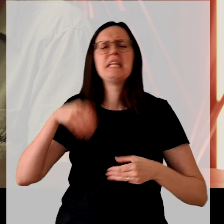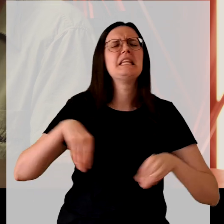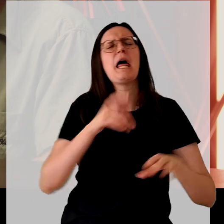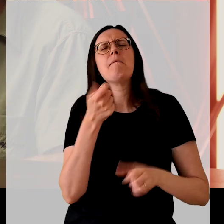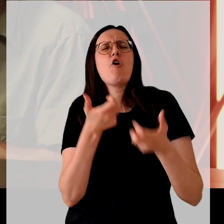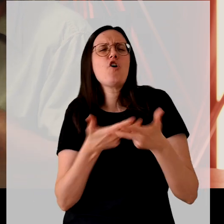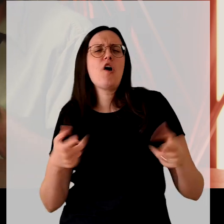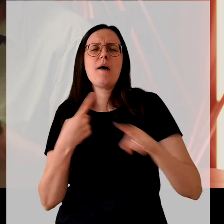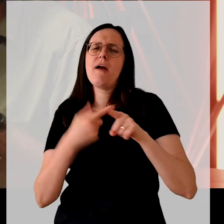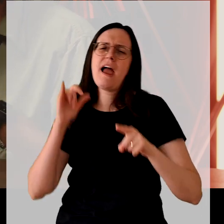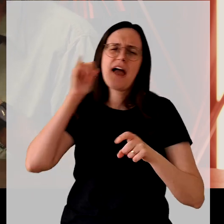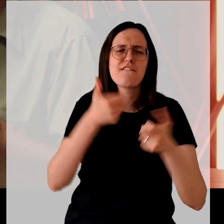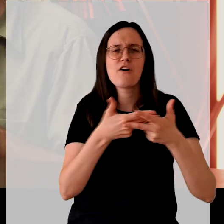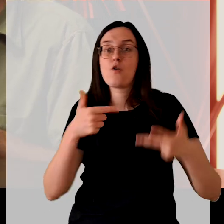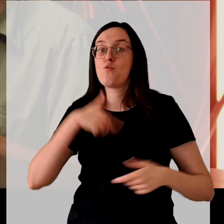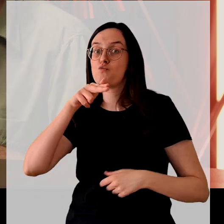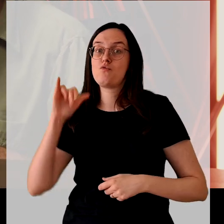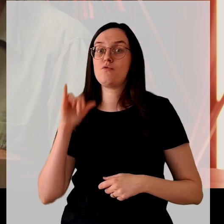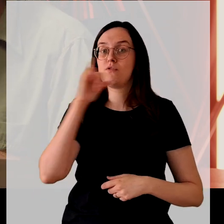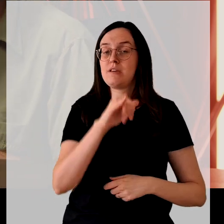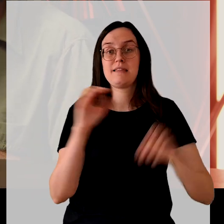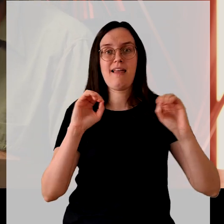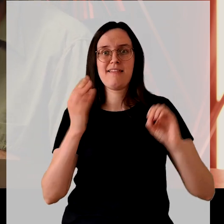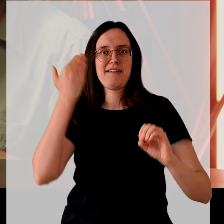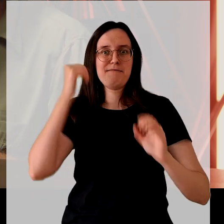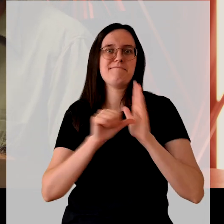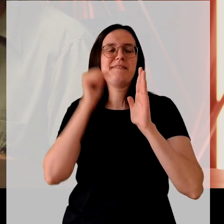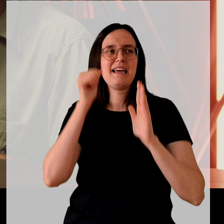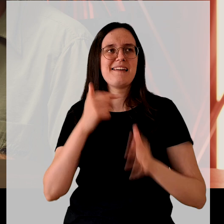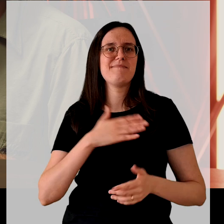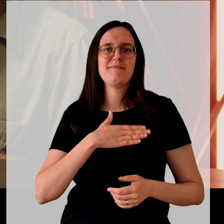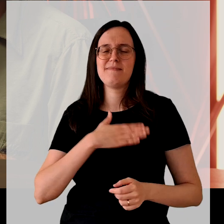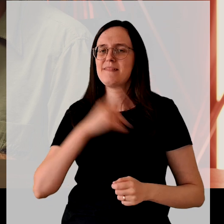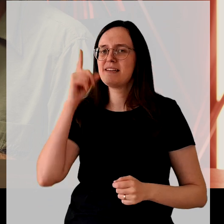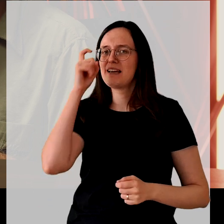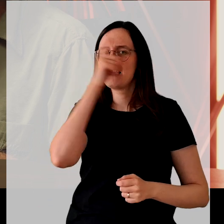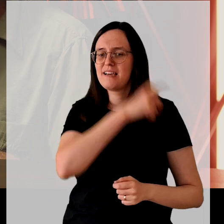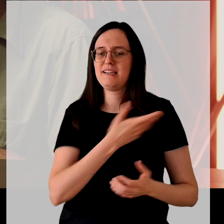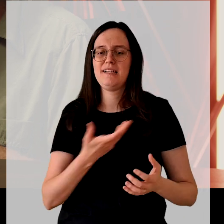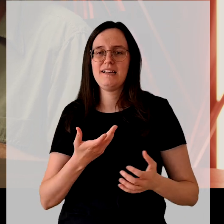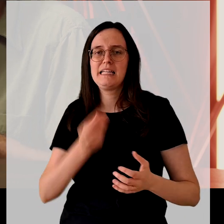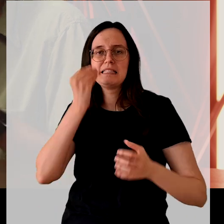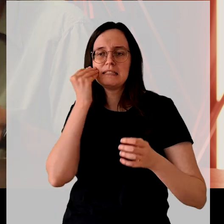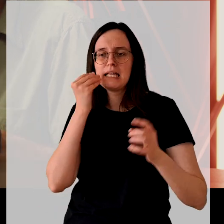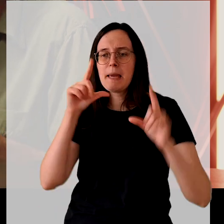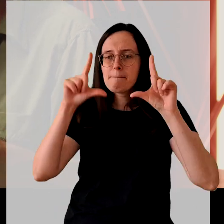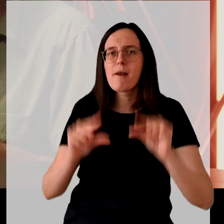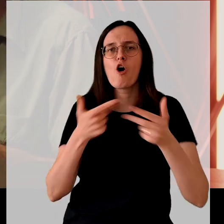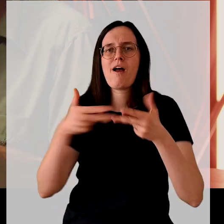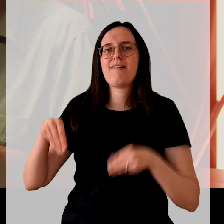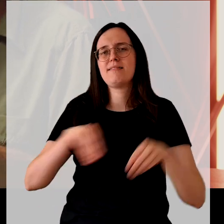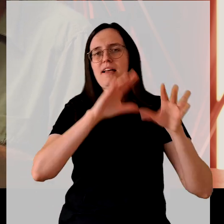pouca coisa, porque a gente vai pegar avião e tal. Nunca tinha viajado de avião antes também. Então, pra mim, foi difícil de, dar uma enxugada